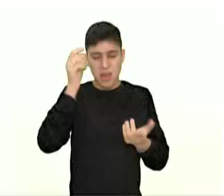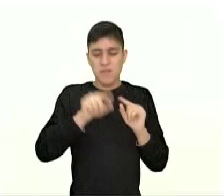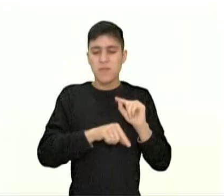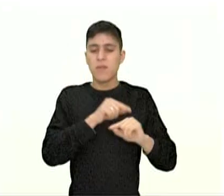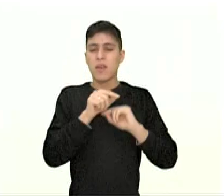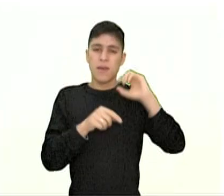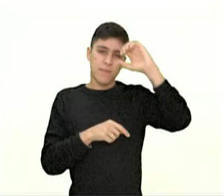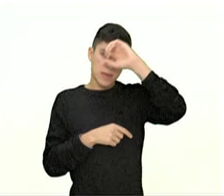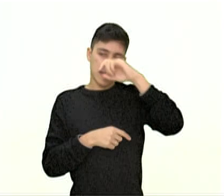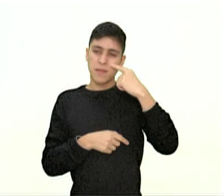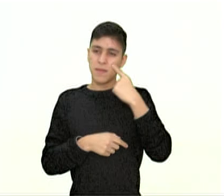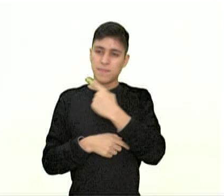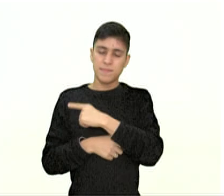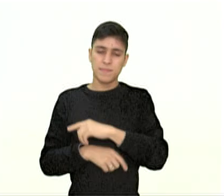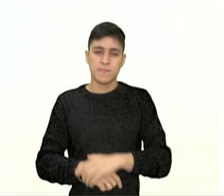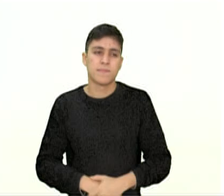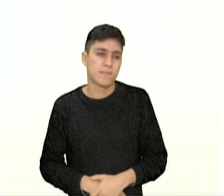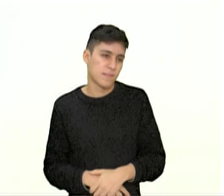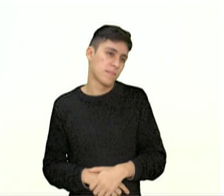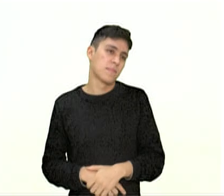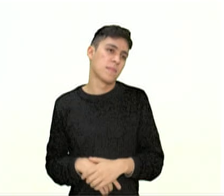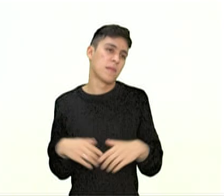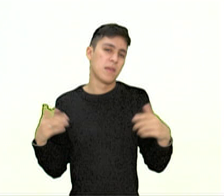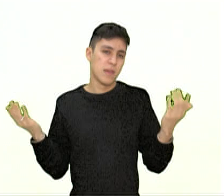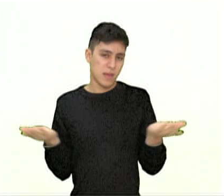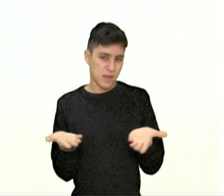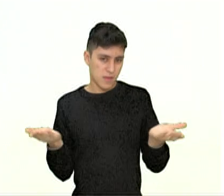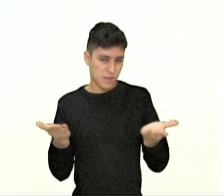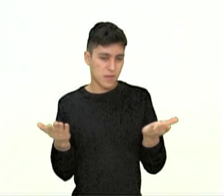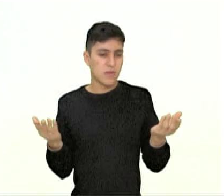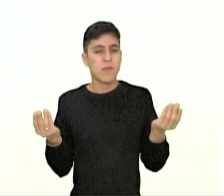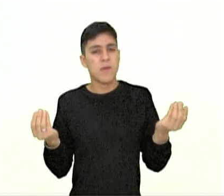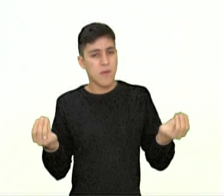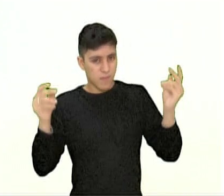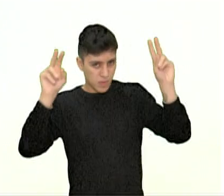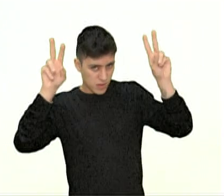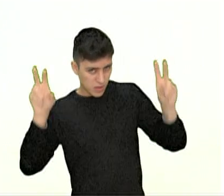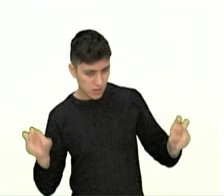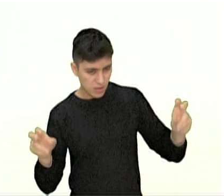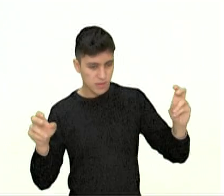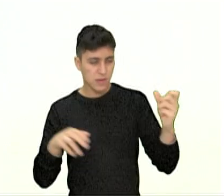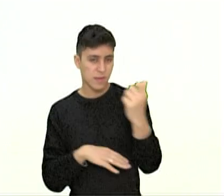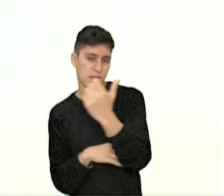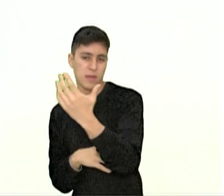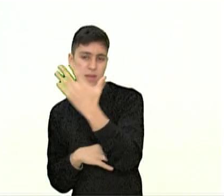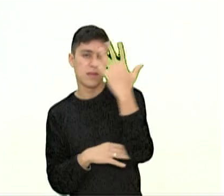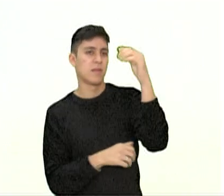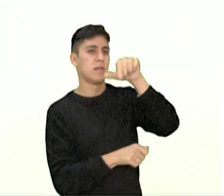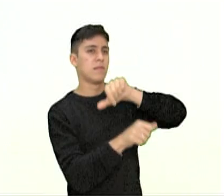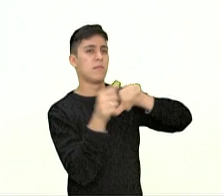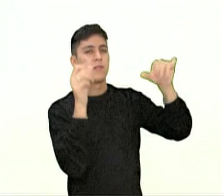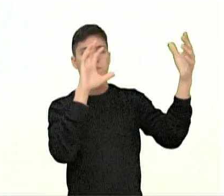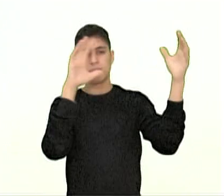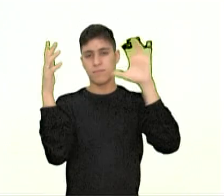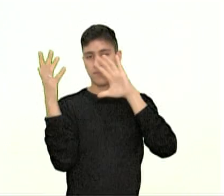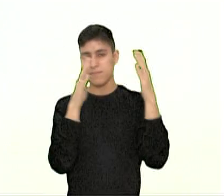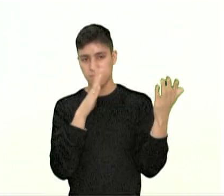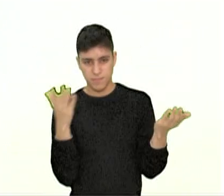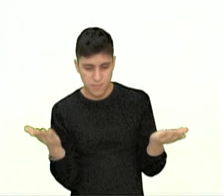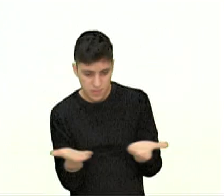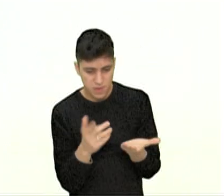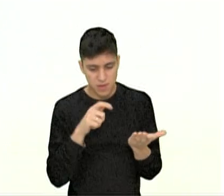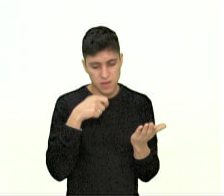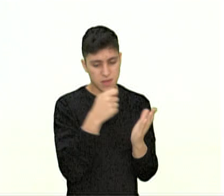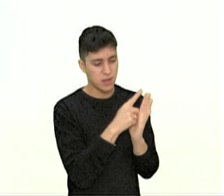hoje? Bien, hoje aprendemos, o título foi El medio ambiente e los cambios climáticos. Hoje nós falamos um pouquinho sobre o